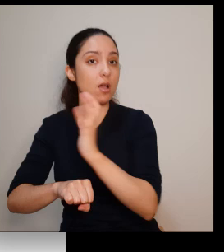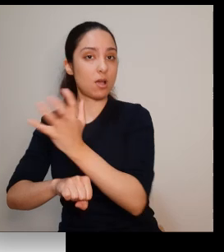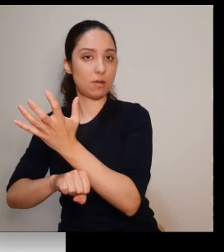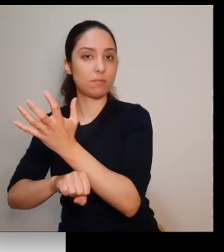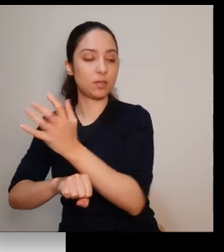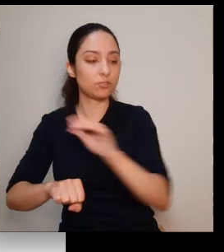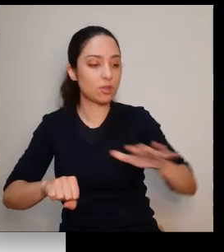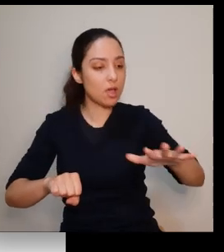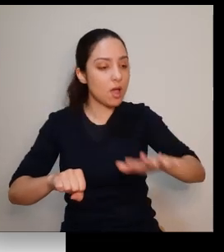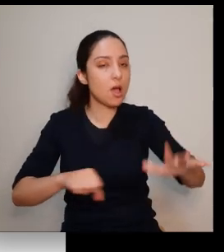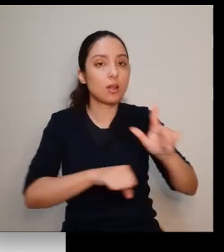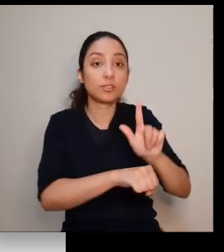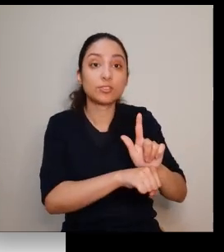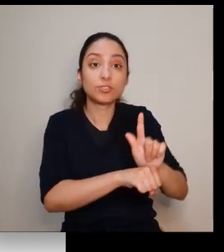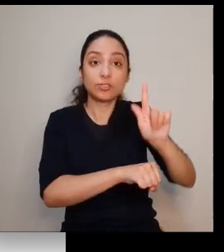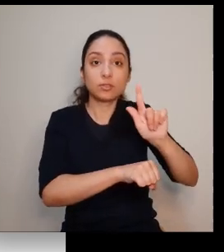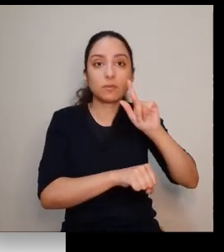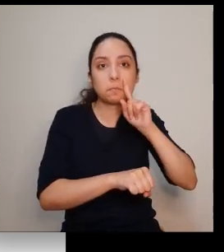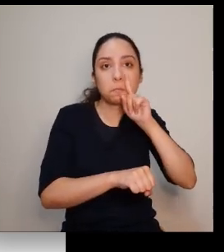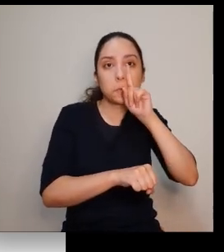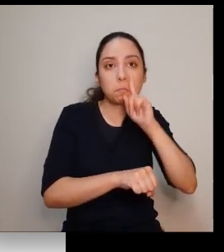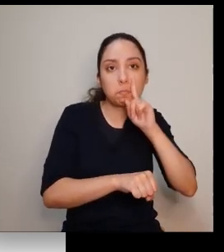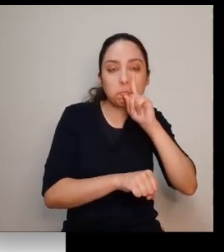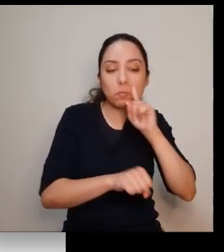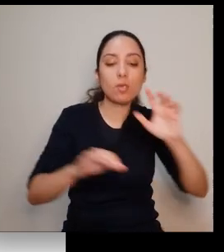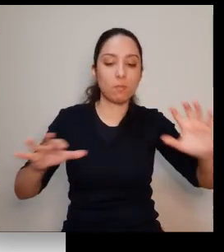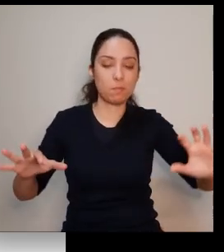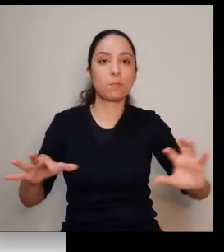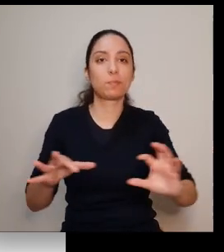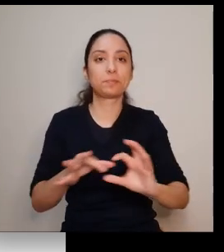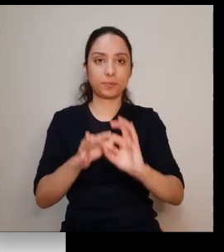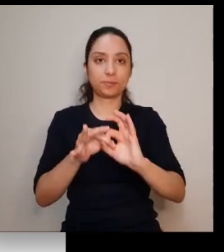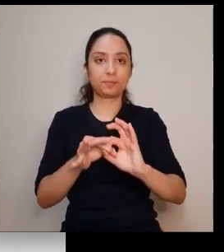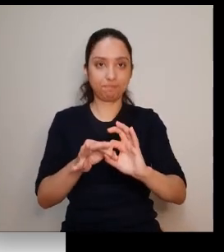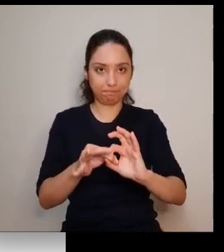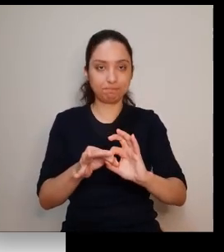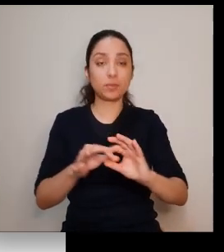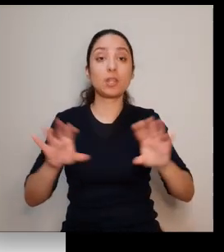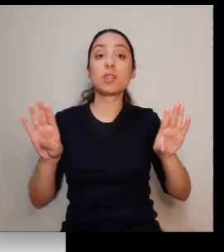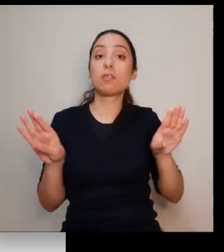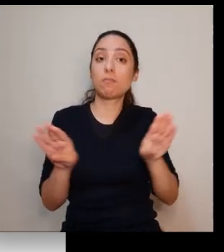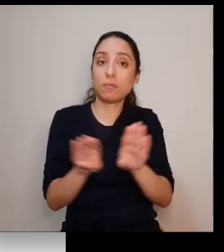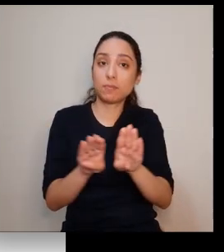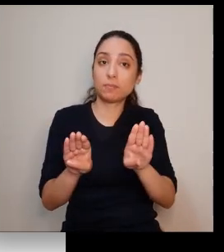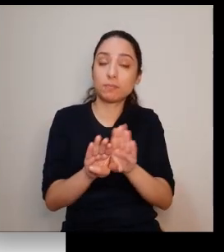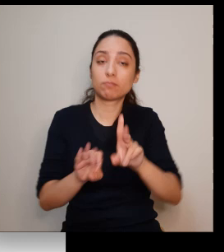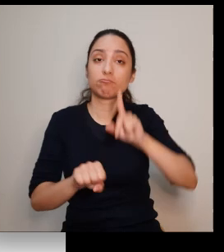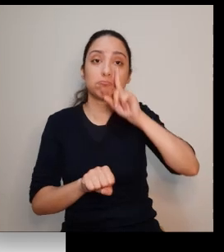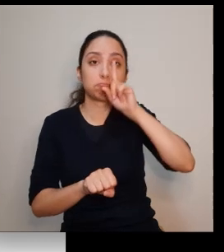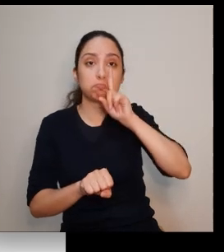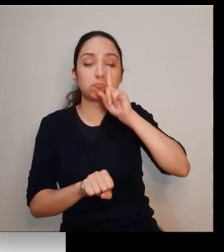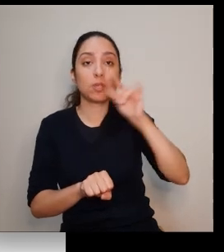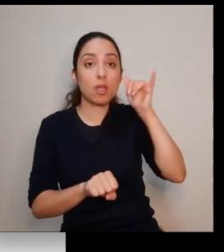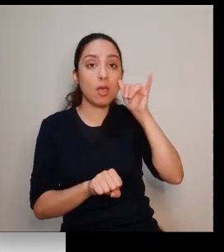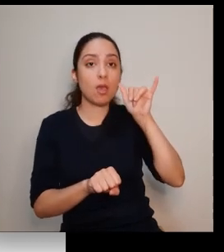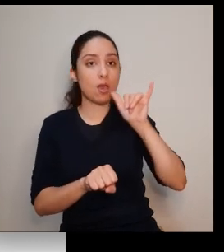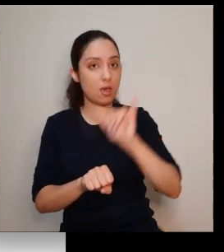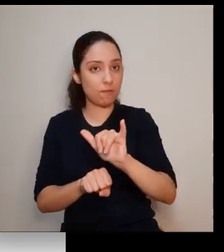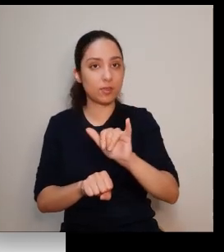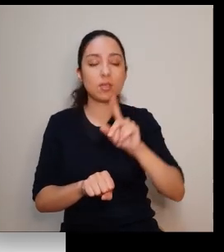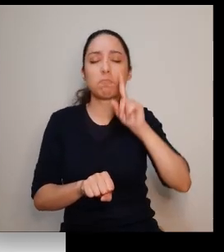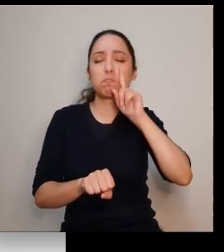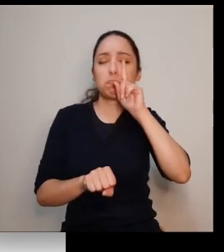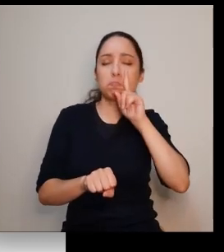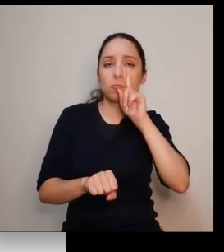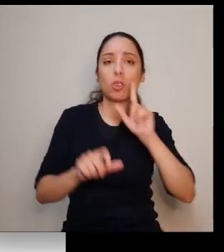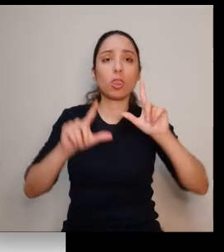são gerenciadas por diferentes setores, geralmente. Também é preciso que a prevenção e a mitigação dos riscos e a reconstrução